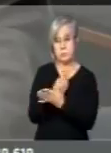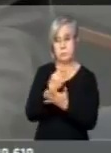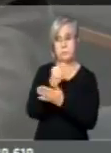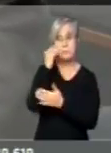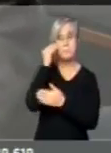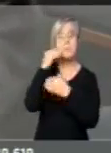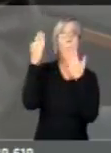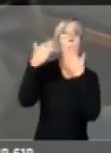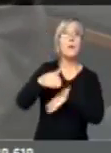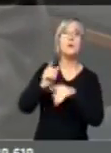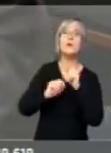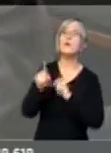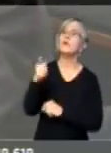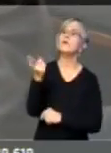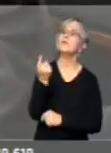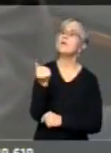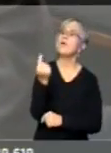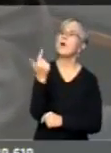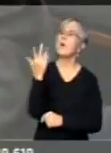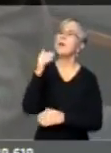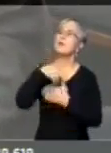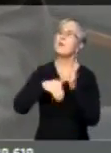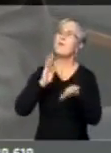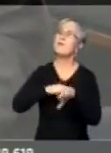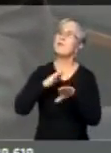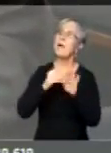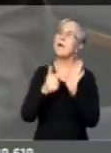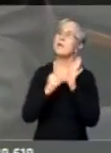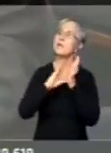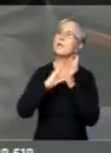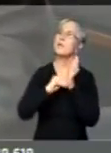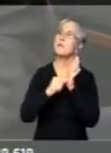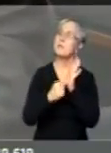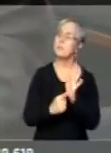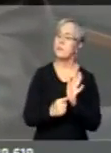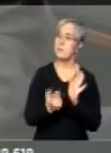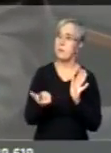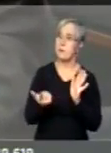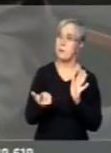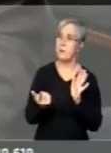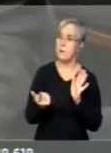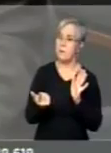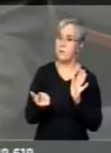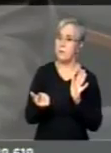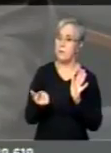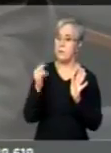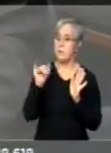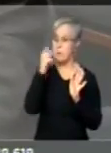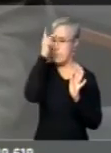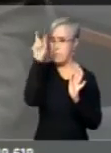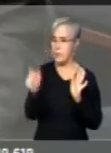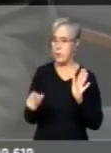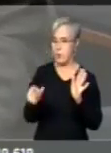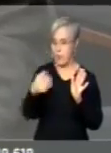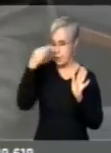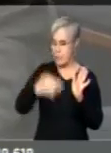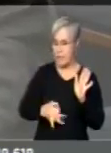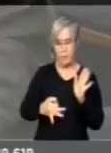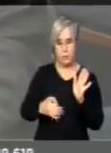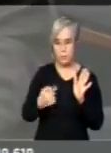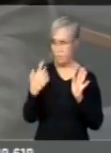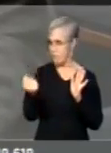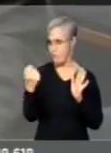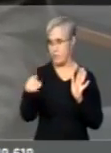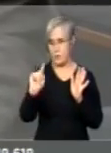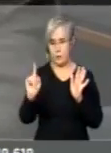testado, né? Olha, tu quer quanto para votar essa emenda minha aqui? Se o cara for honesto, rapaz, acaba com essa conversa, que eu não sou disso,